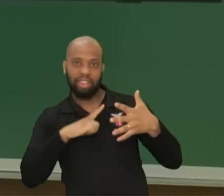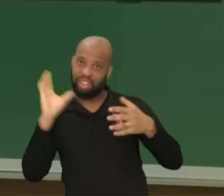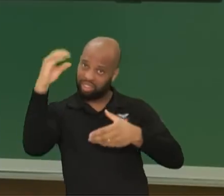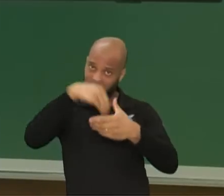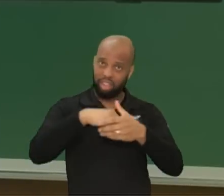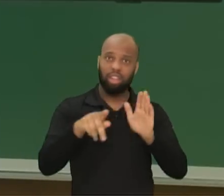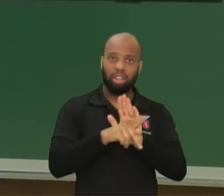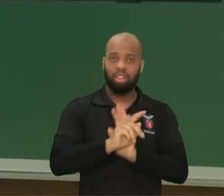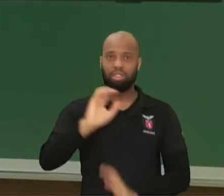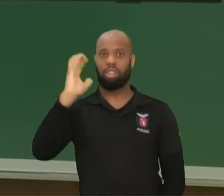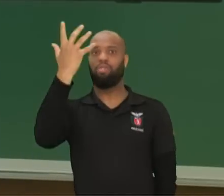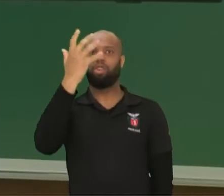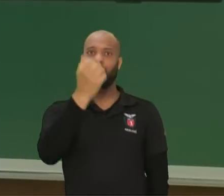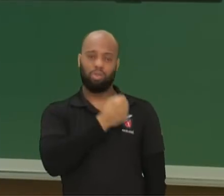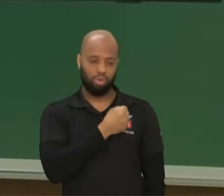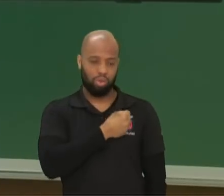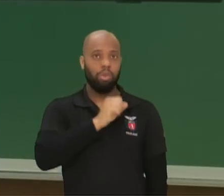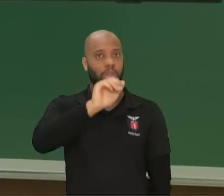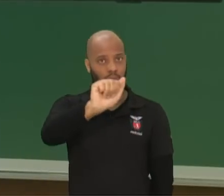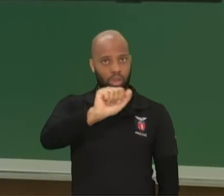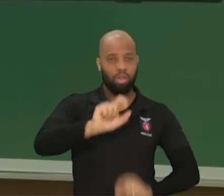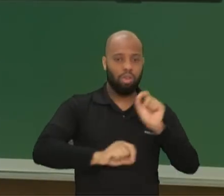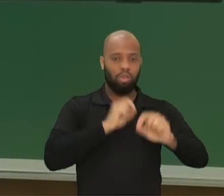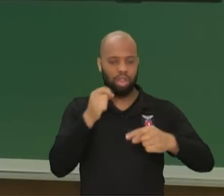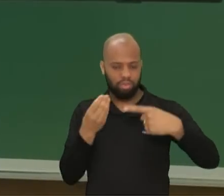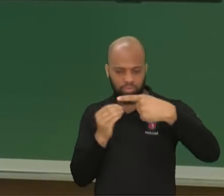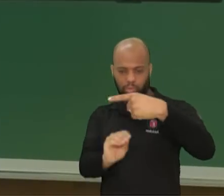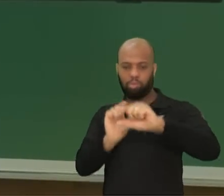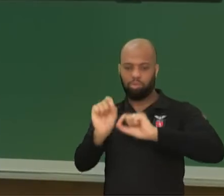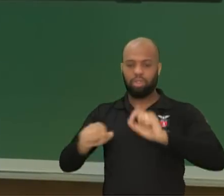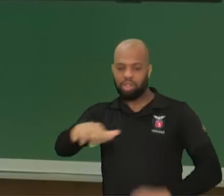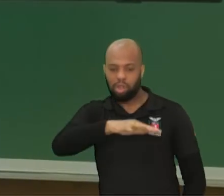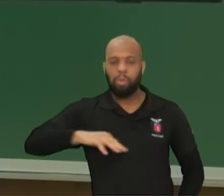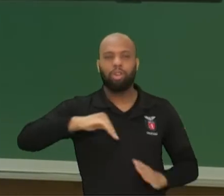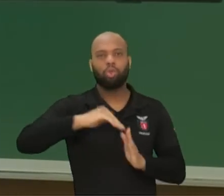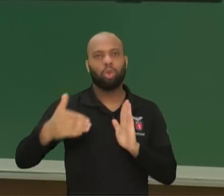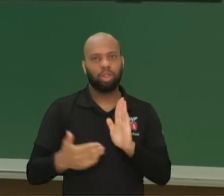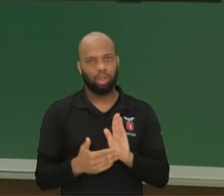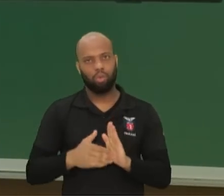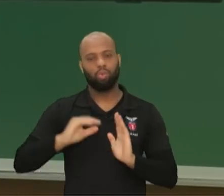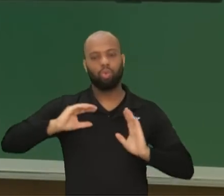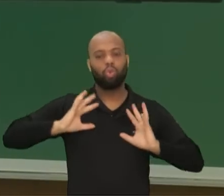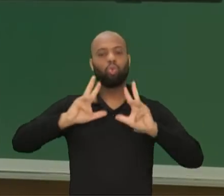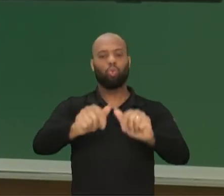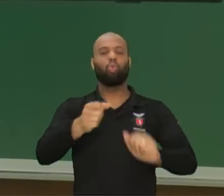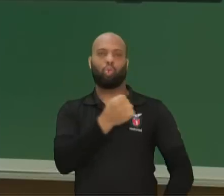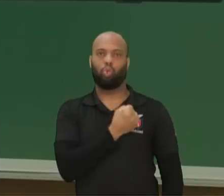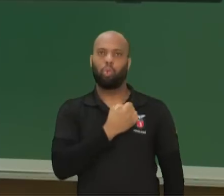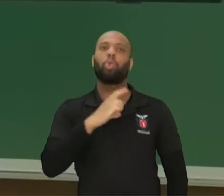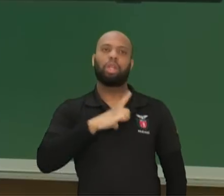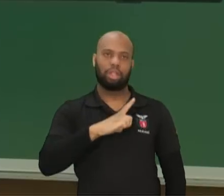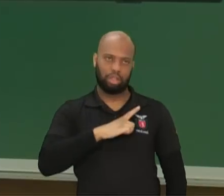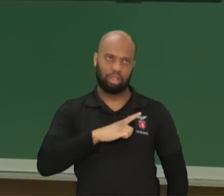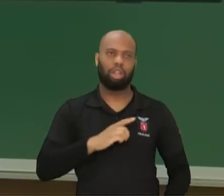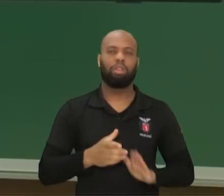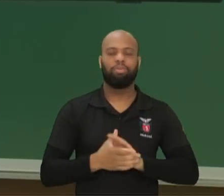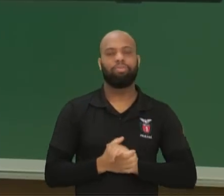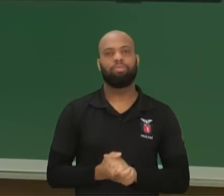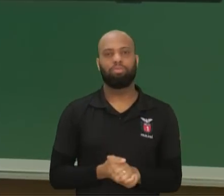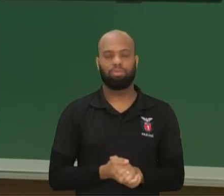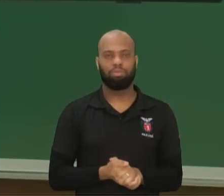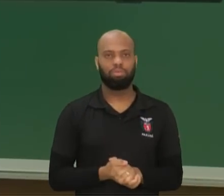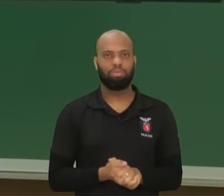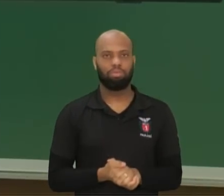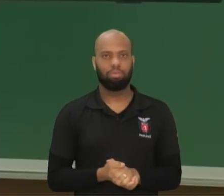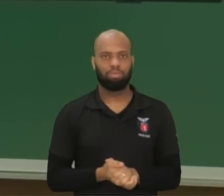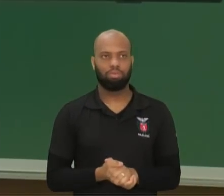nosso evento A, divididos pelo espaço amostral, que são todos, certo? Os elementos que tem lá